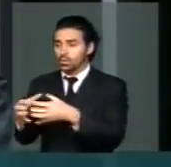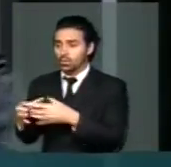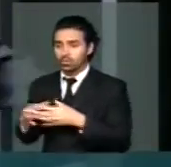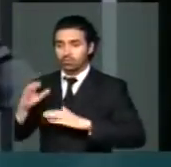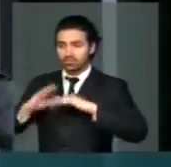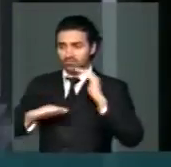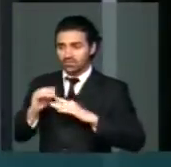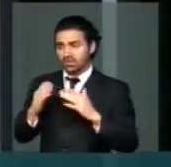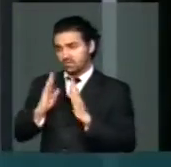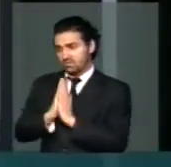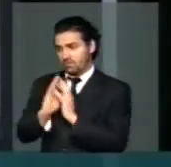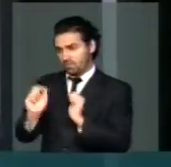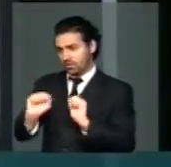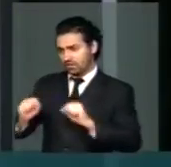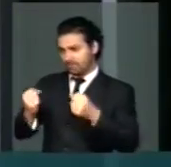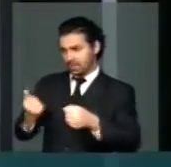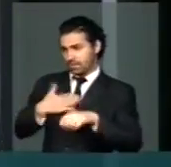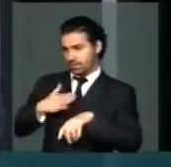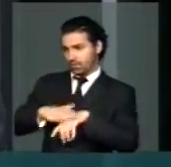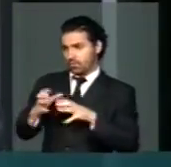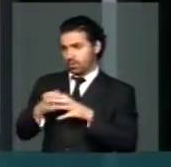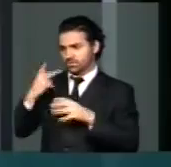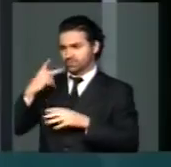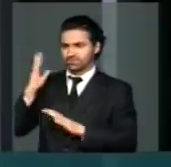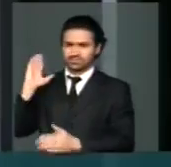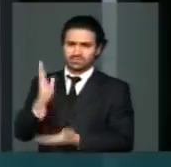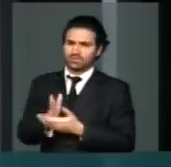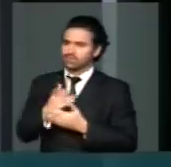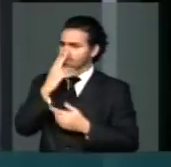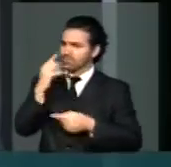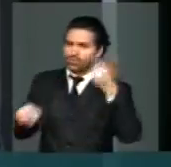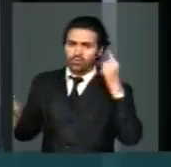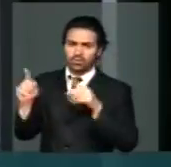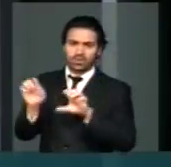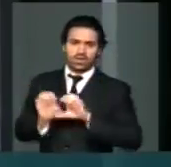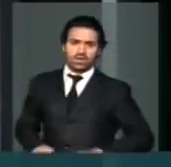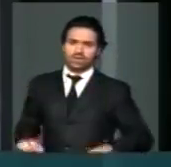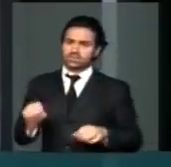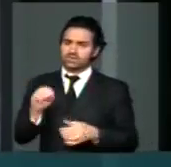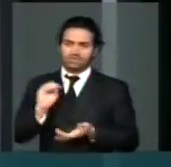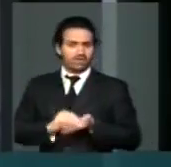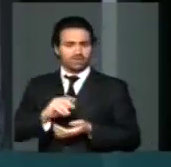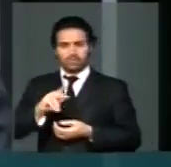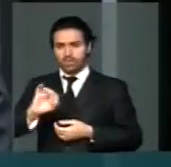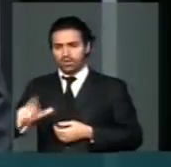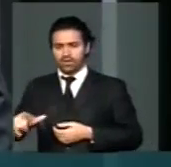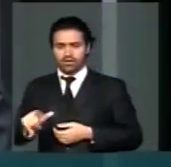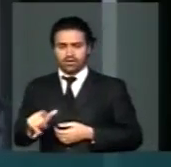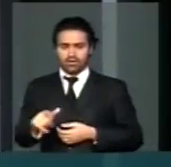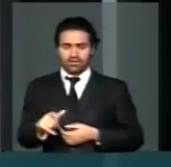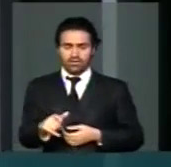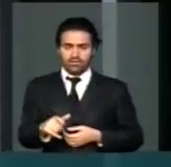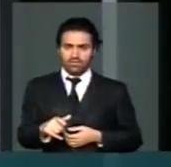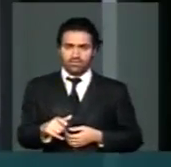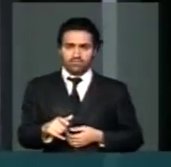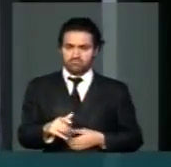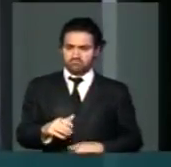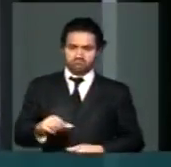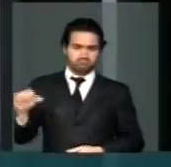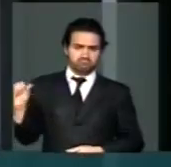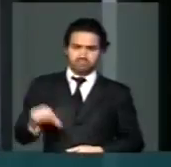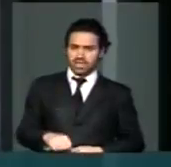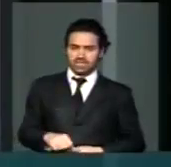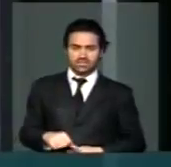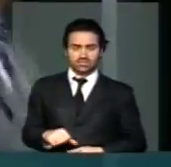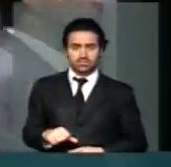país para defender o meu partido. Seria de uma falta de ética e de moral de primeira ou de última qualidade. Nós